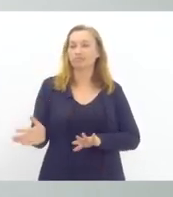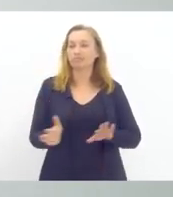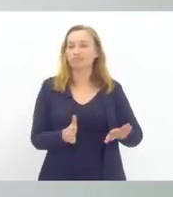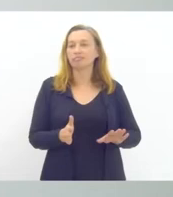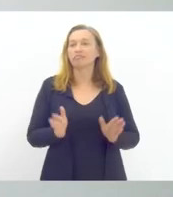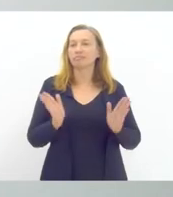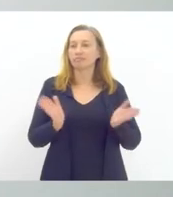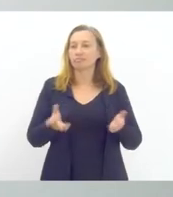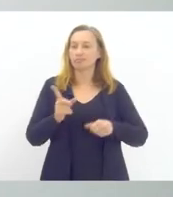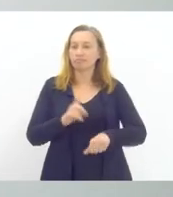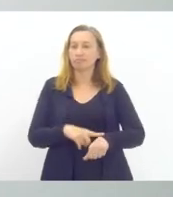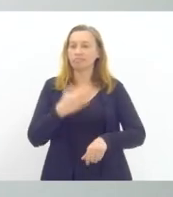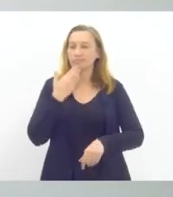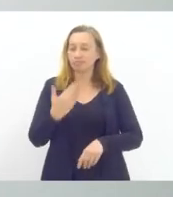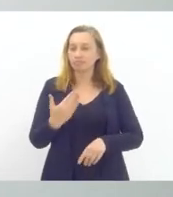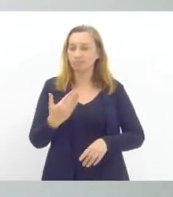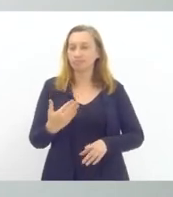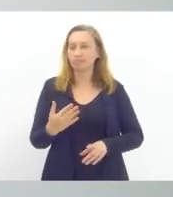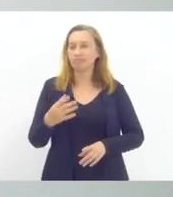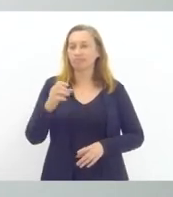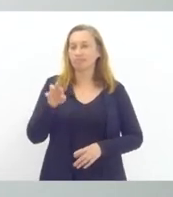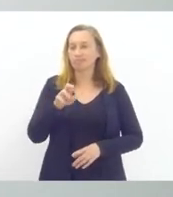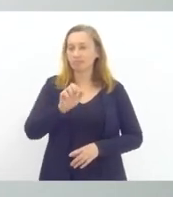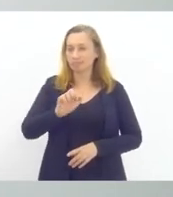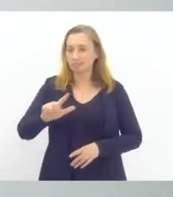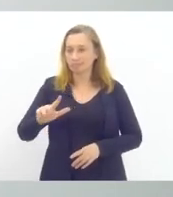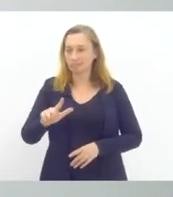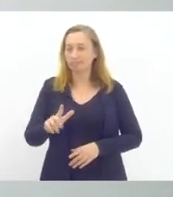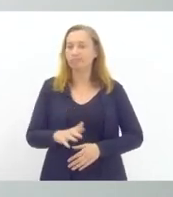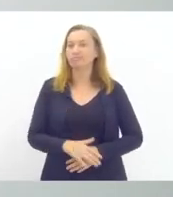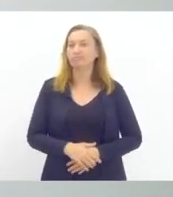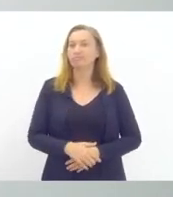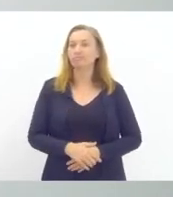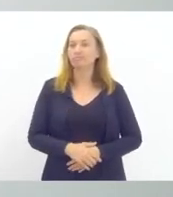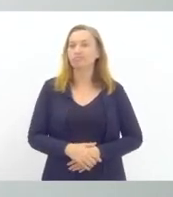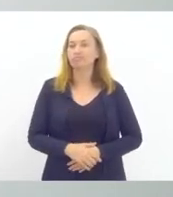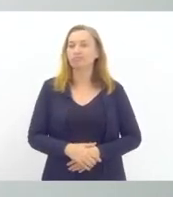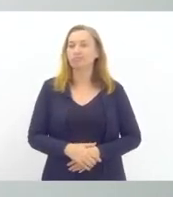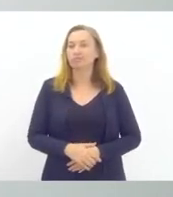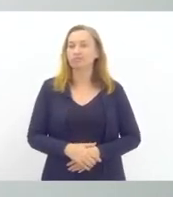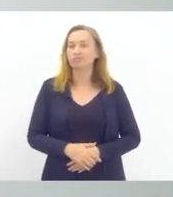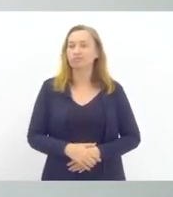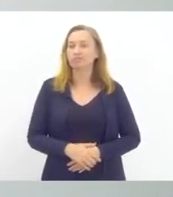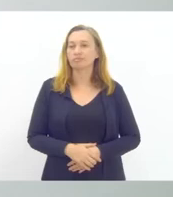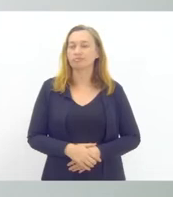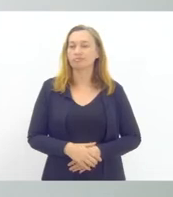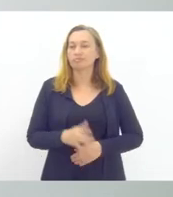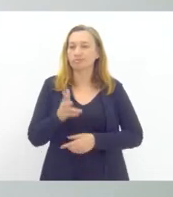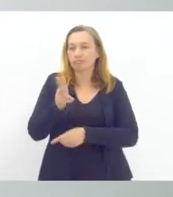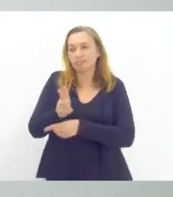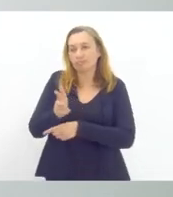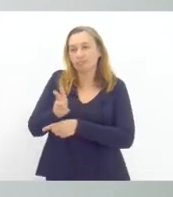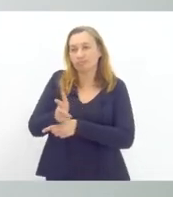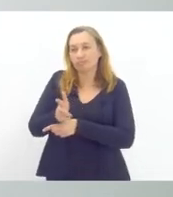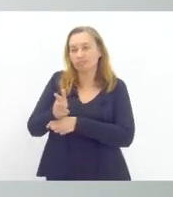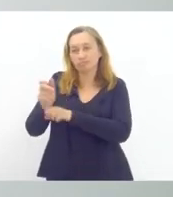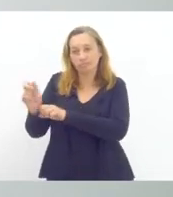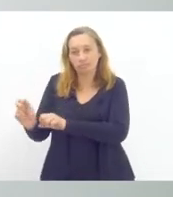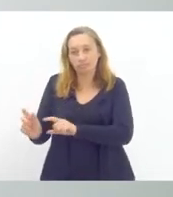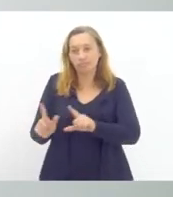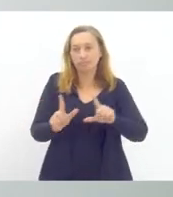peço a cerimonial que transmita passa passe a exibição de um vídeo